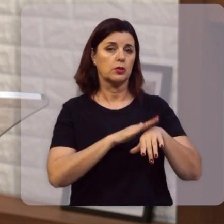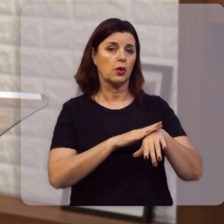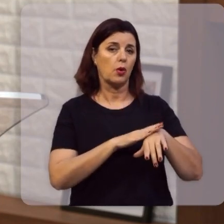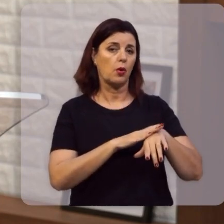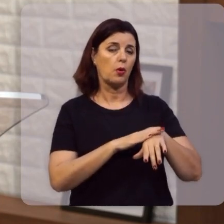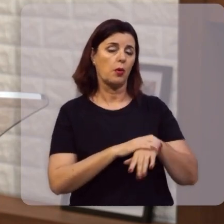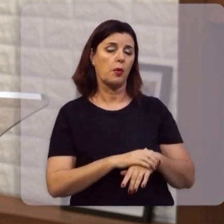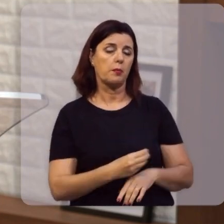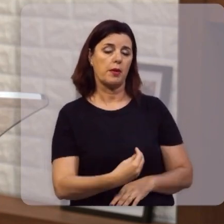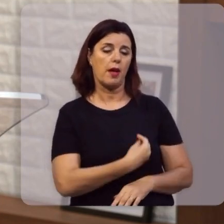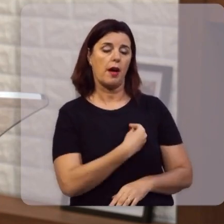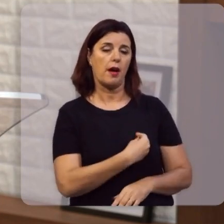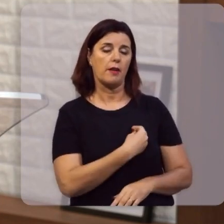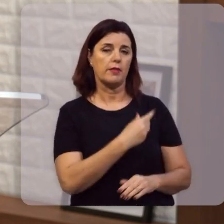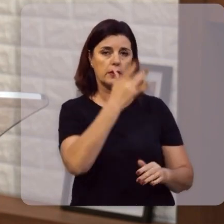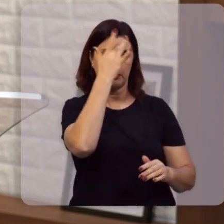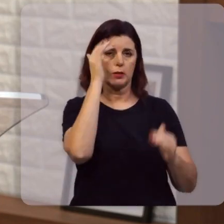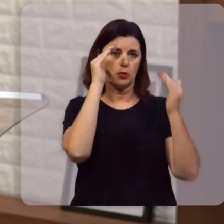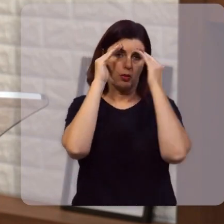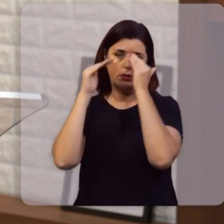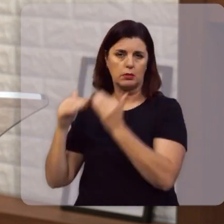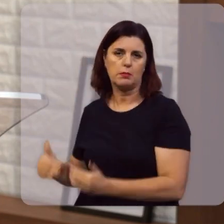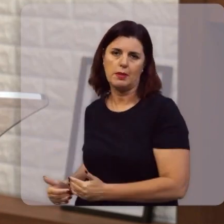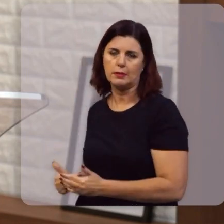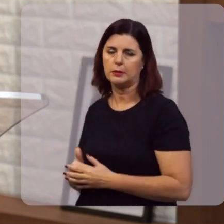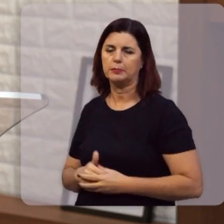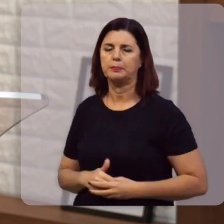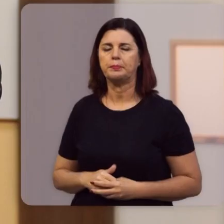sobrevindas aos que lhe desobedecem.